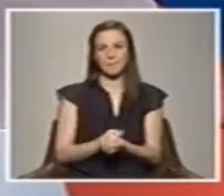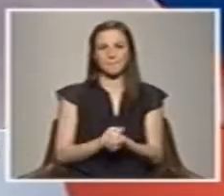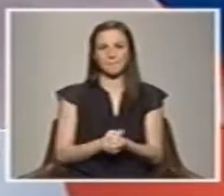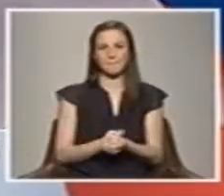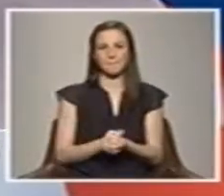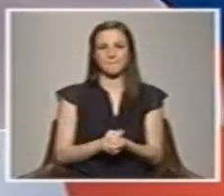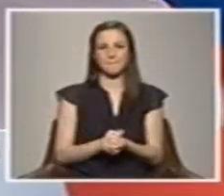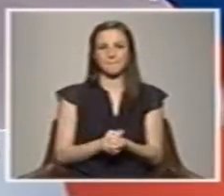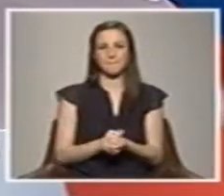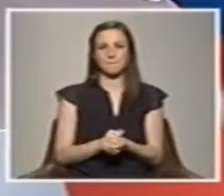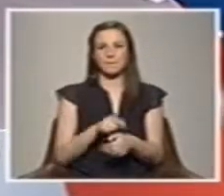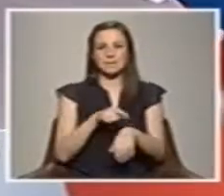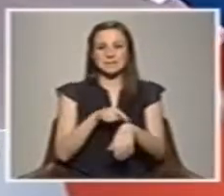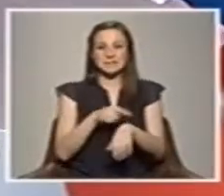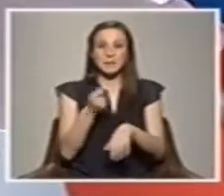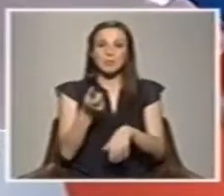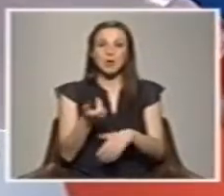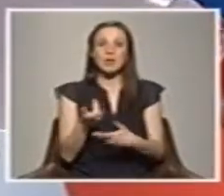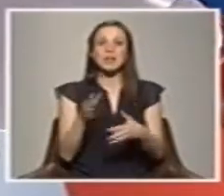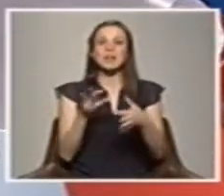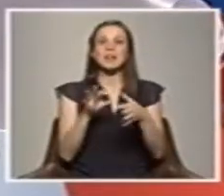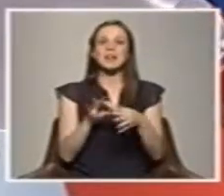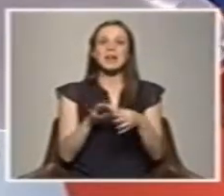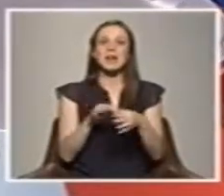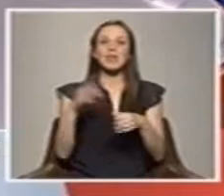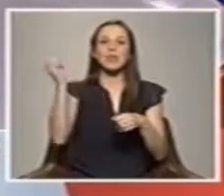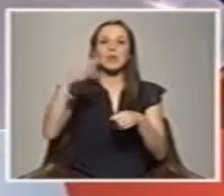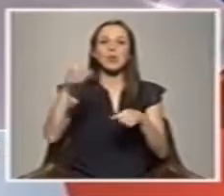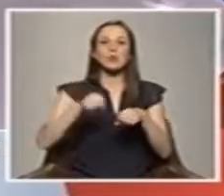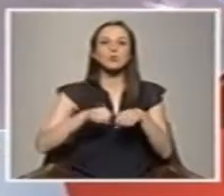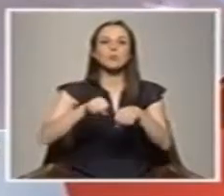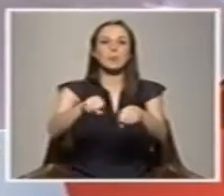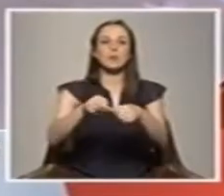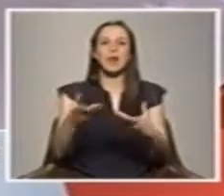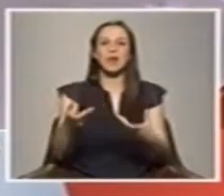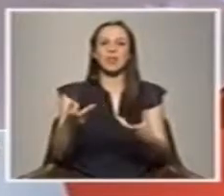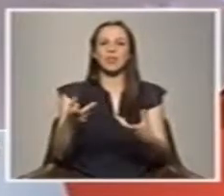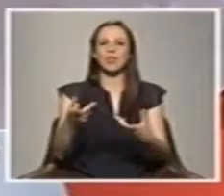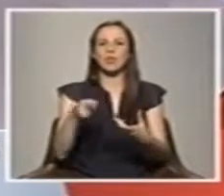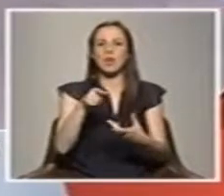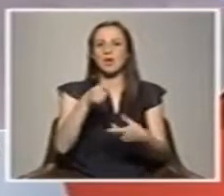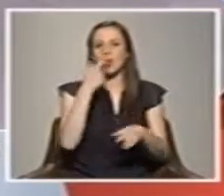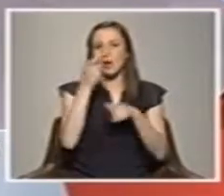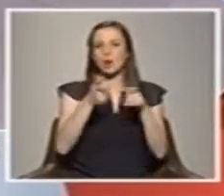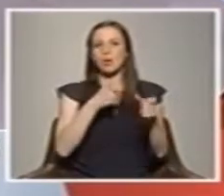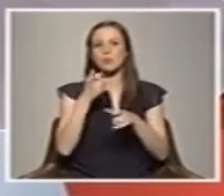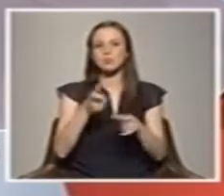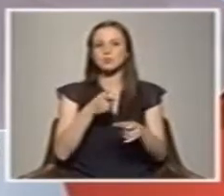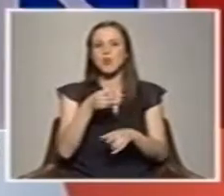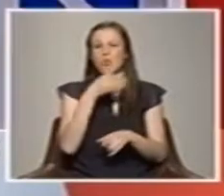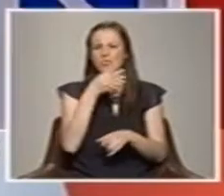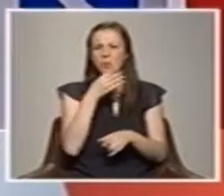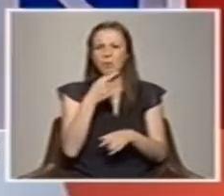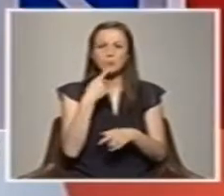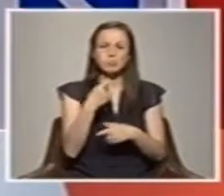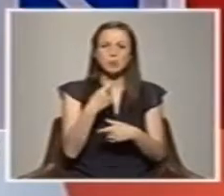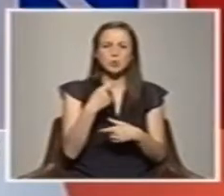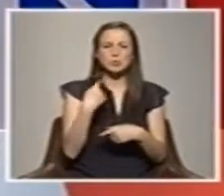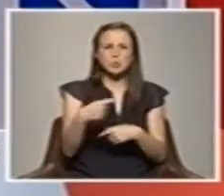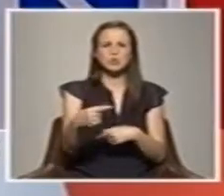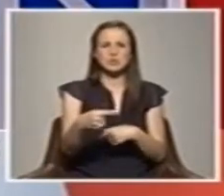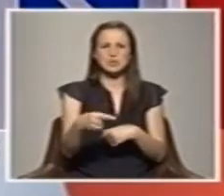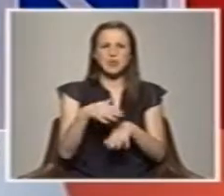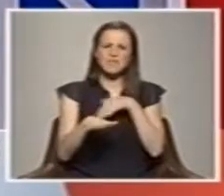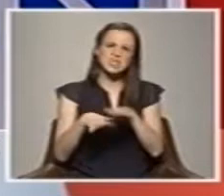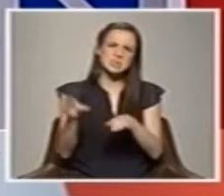em relação aos temos pouco tempo, em relação aos supermercados e aos hipermercados, que é uma questão que as pessoas colocam todos os dias, não era possível fazer mais? Oh,